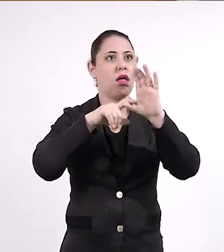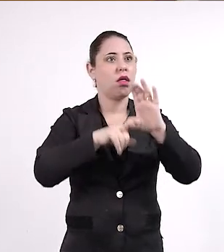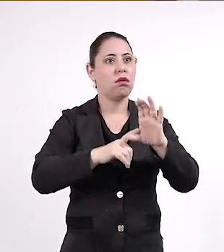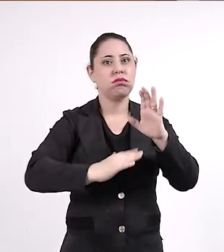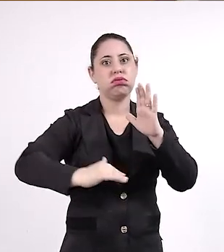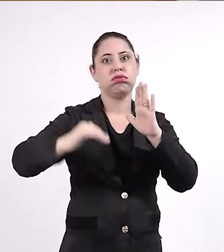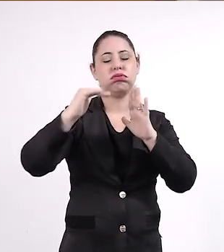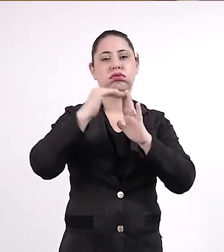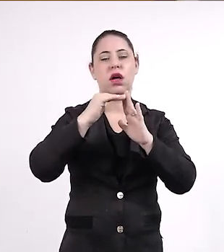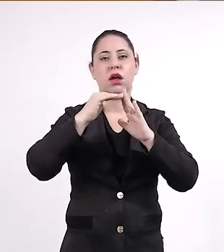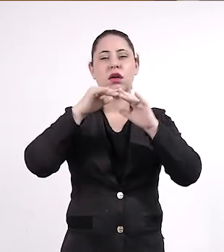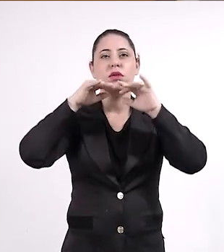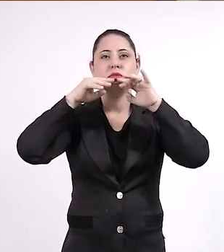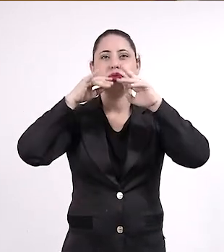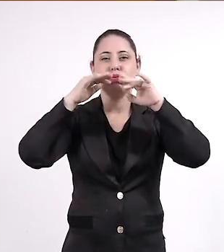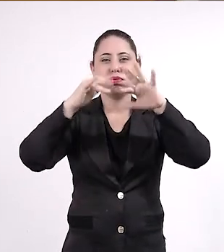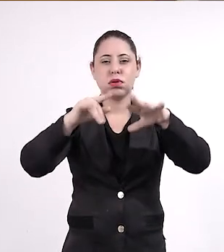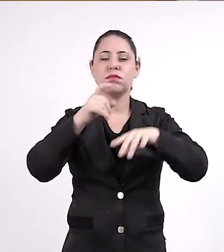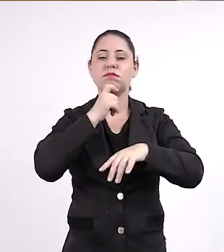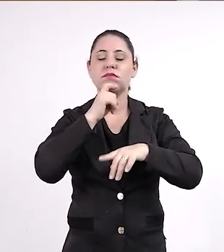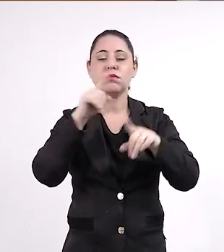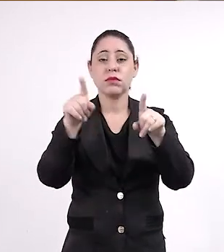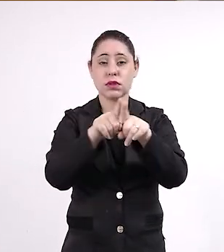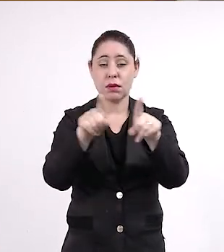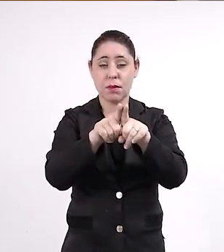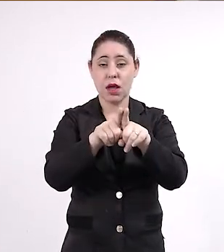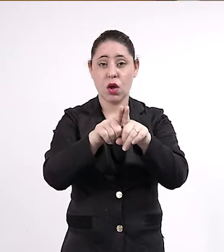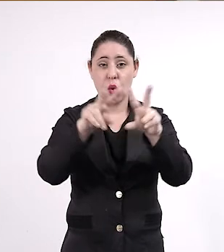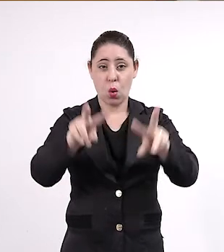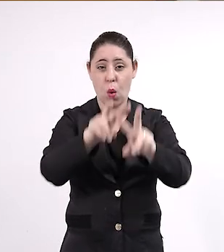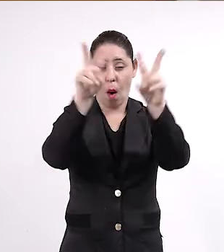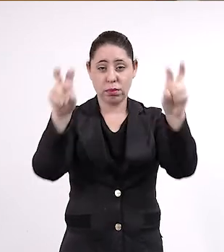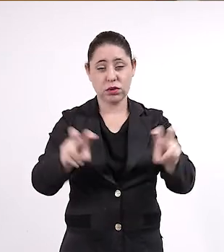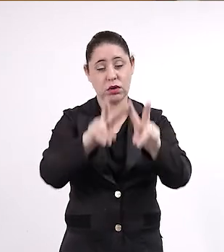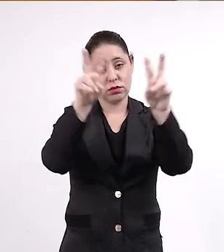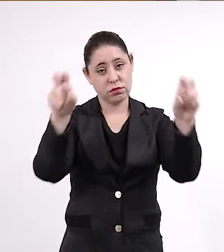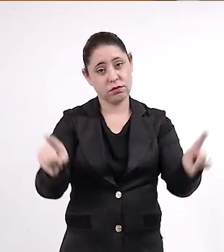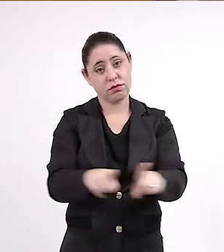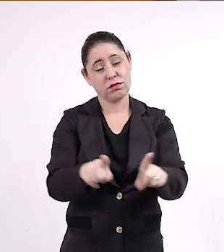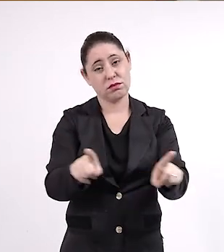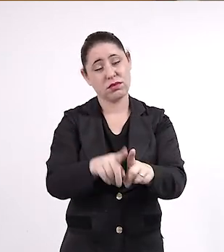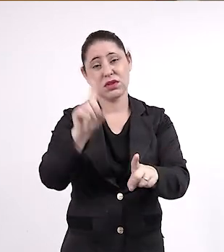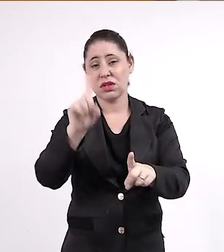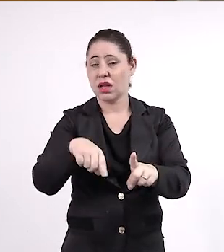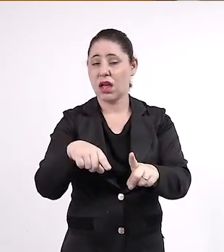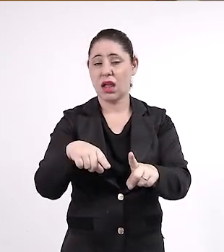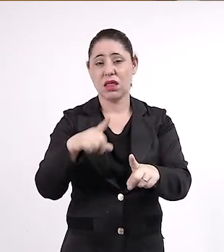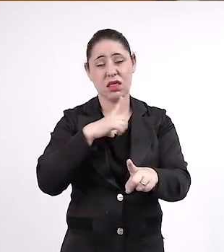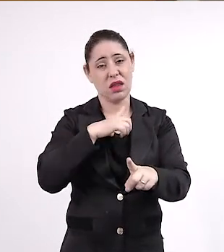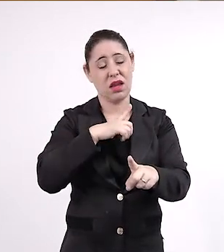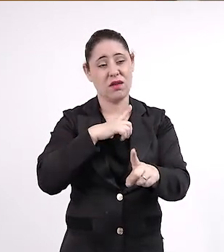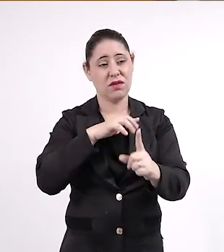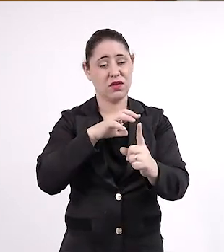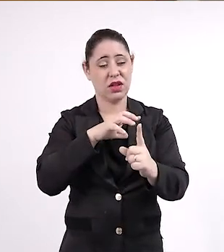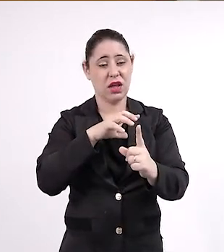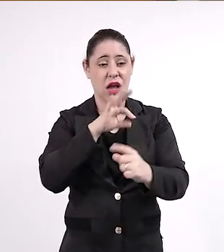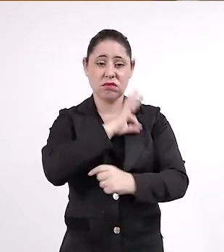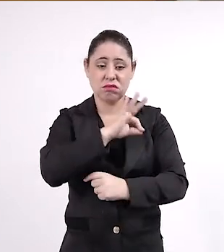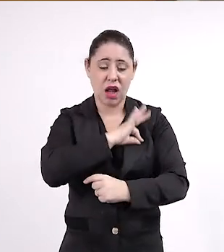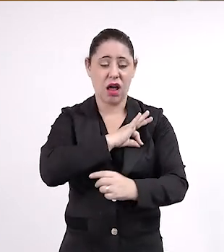a luz, ar-condicionado, o próprio uso do computador, e isso provocou um